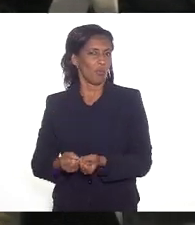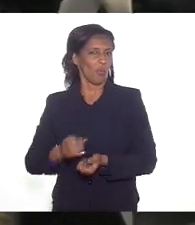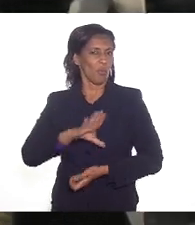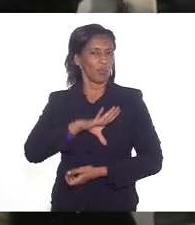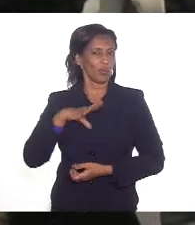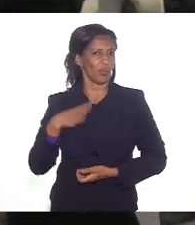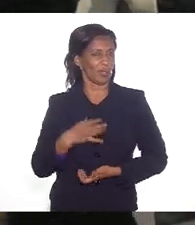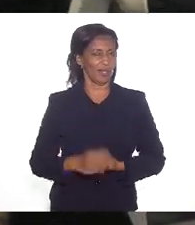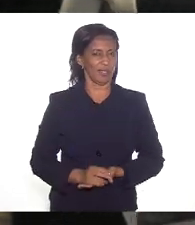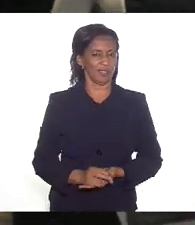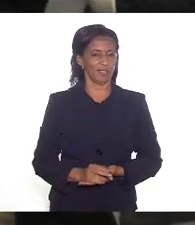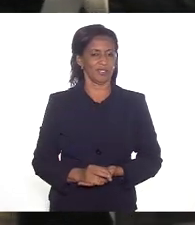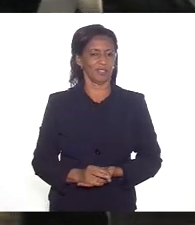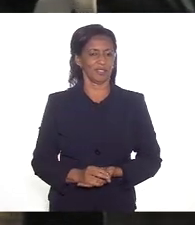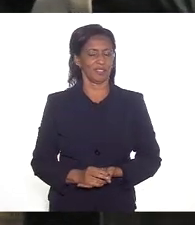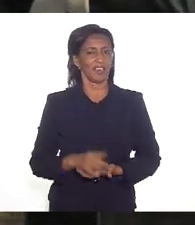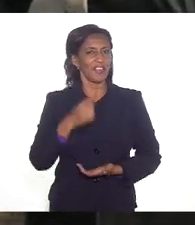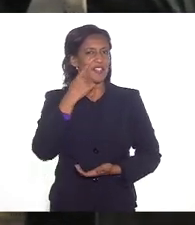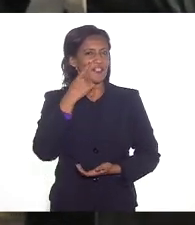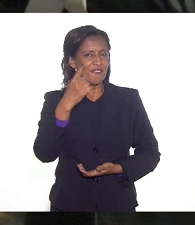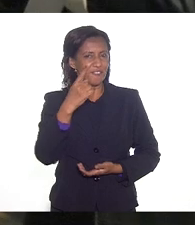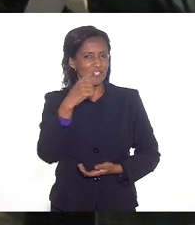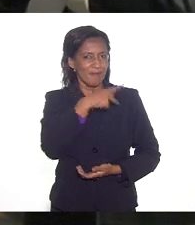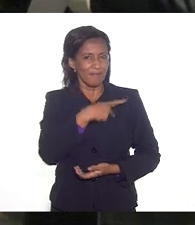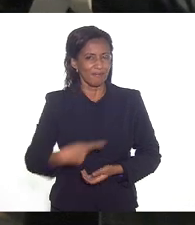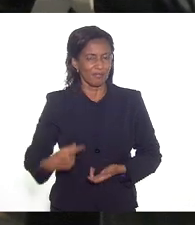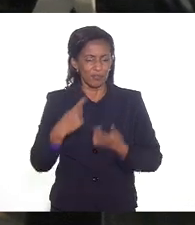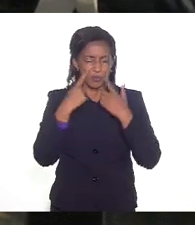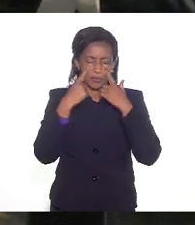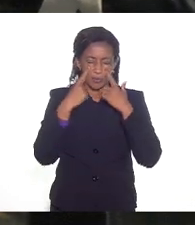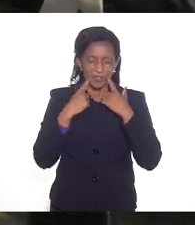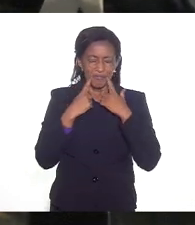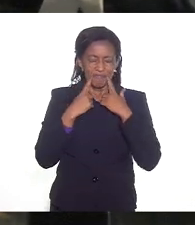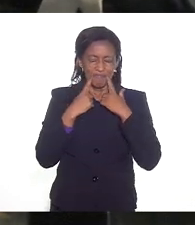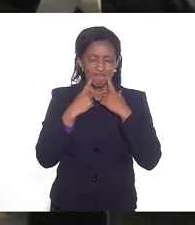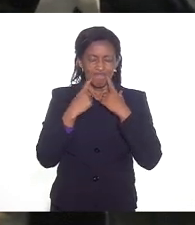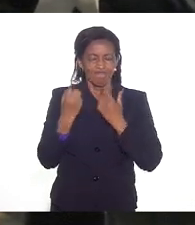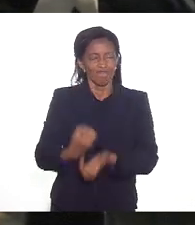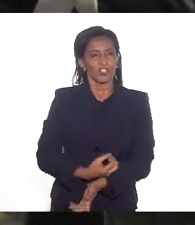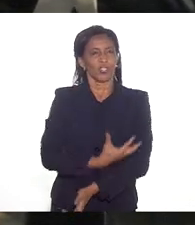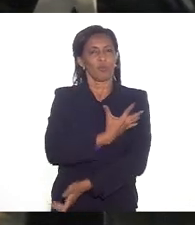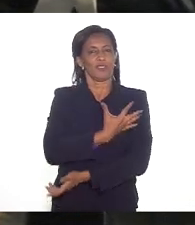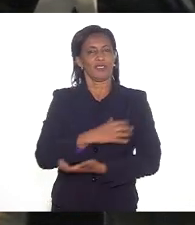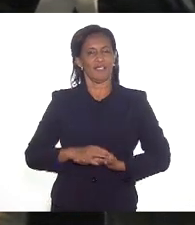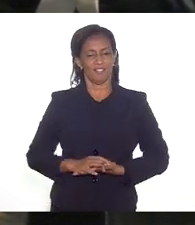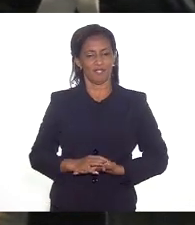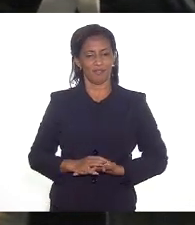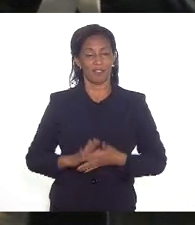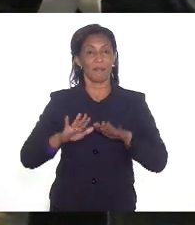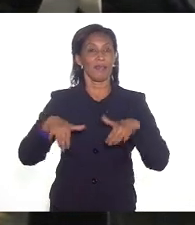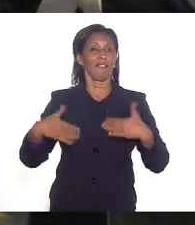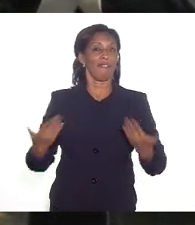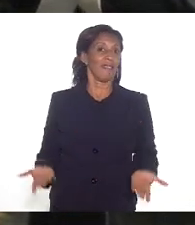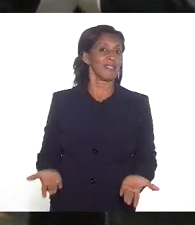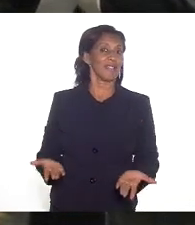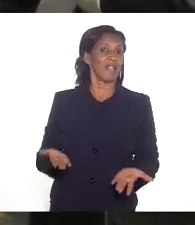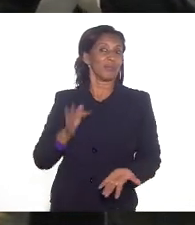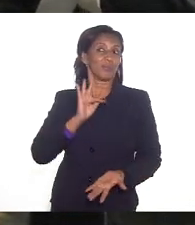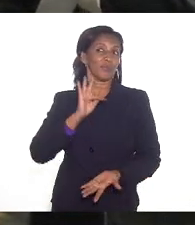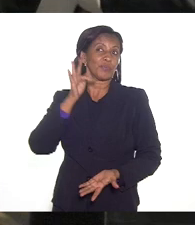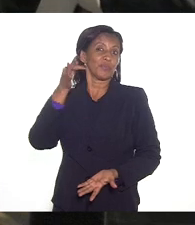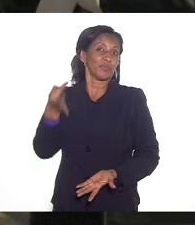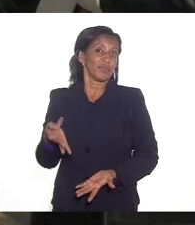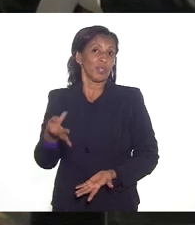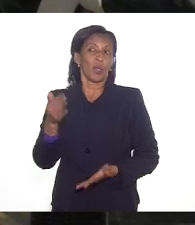muita coragem vi o senhor chorando um pouco não é mas chorando de emoção mas quem sabe algum dia